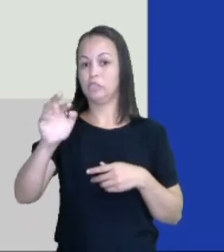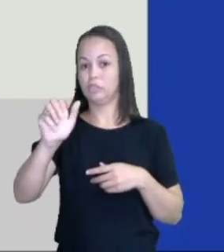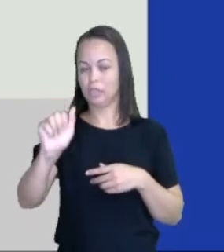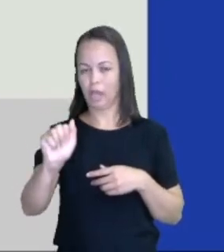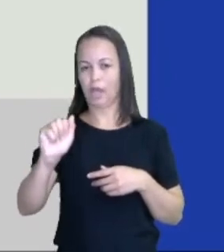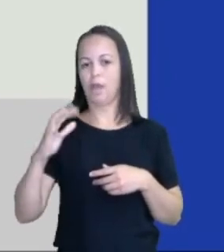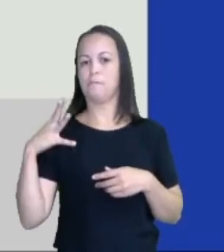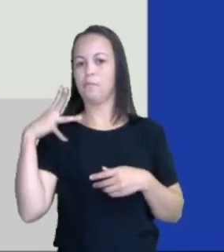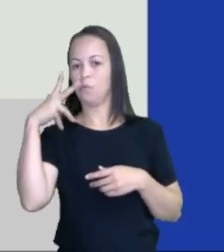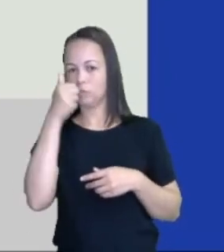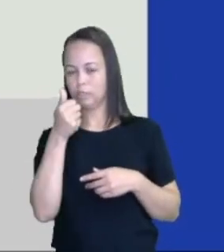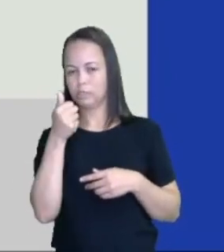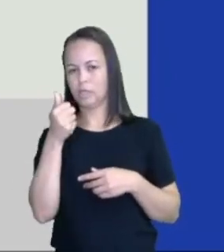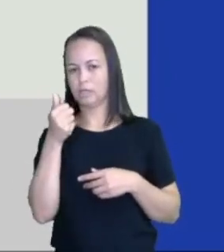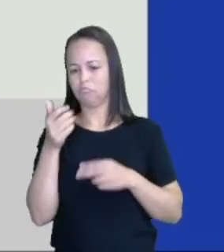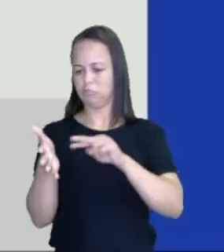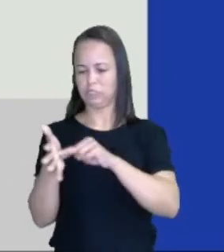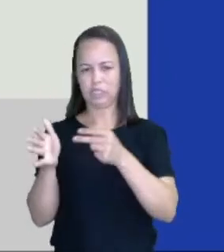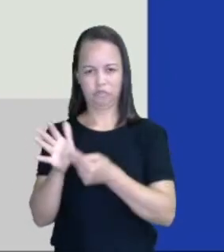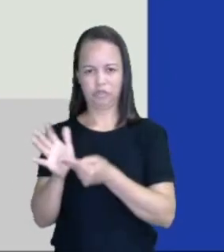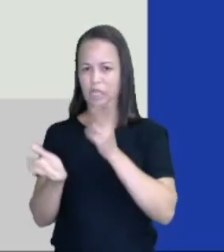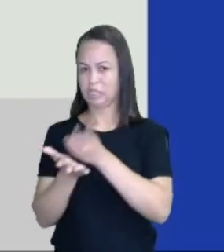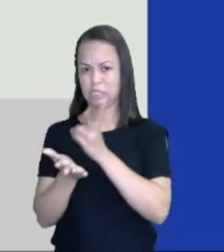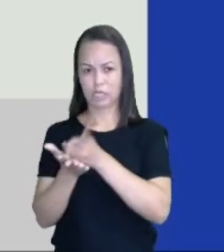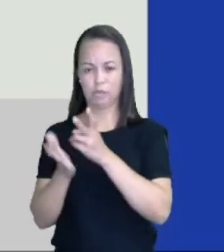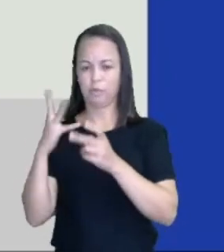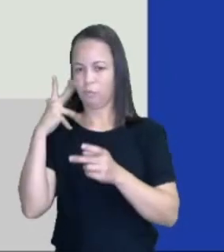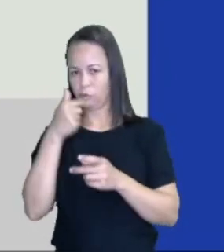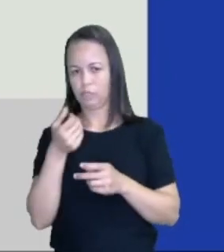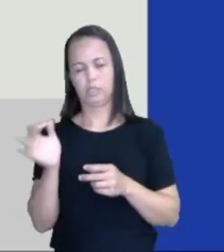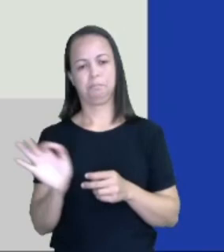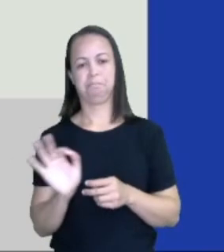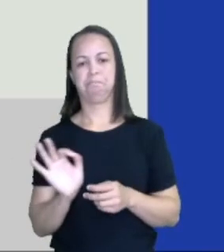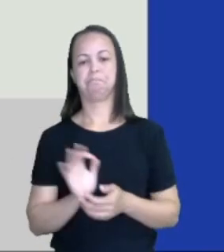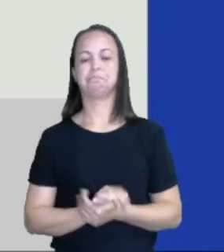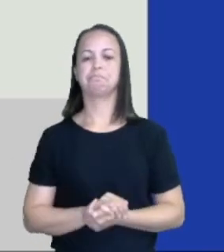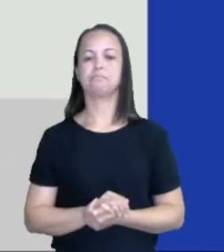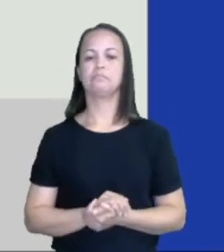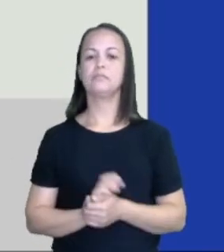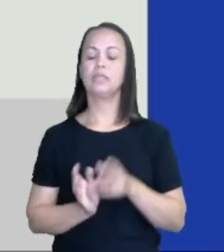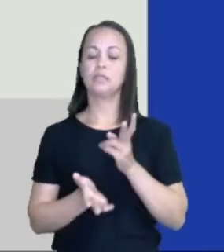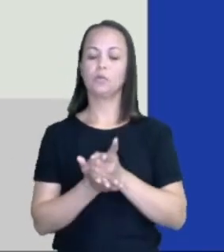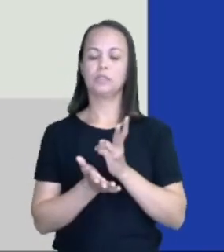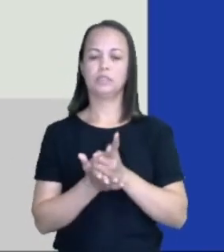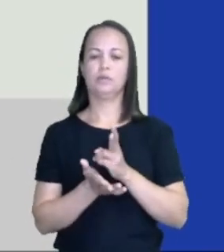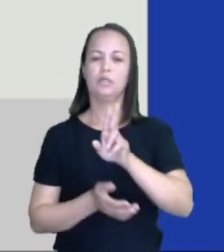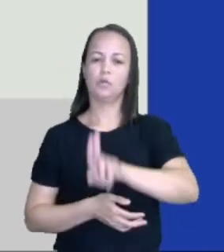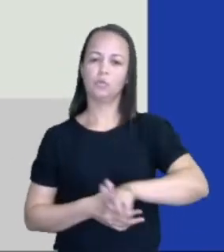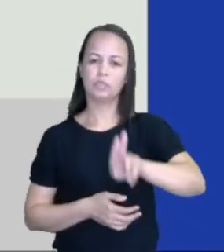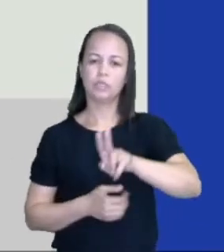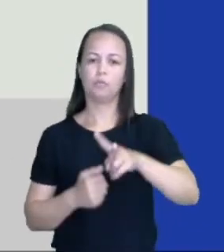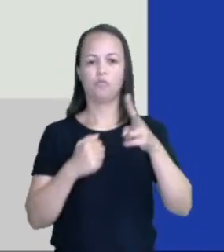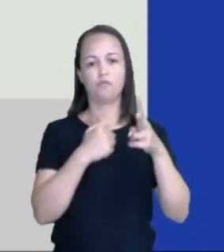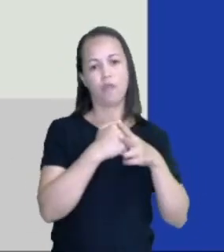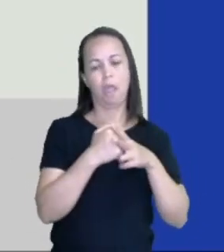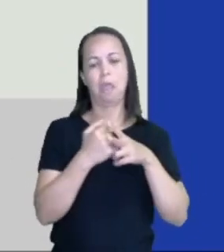Isso não significa que ela vai ser bonita para sempre, né? Então, sempre que a gente usa um verbo ou outro,